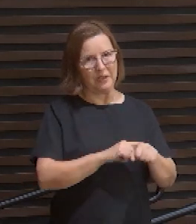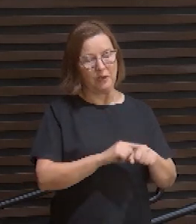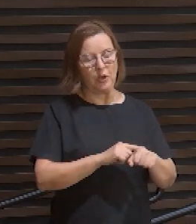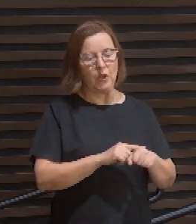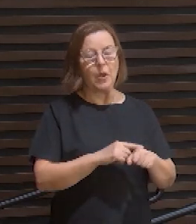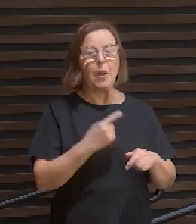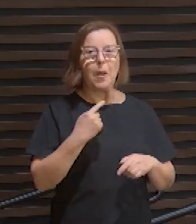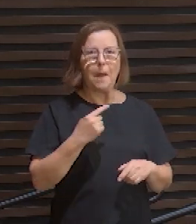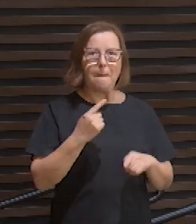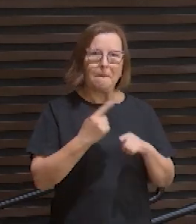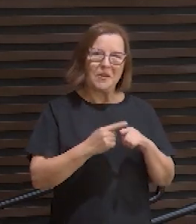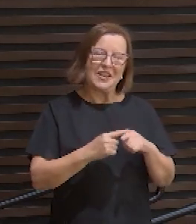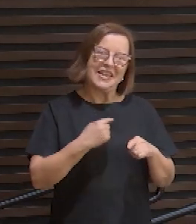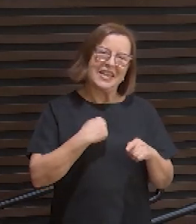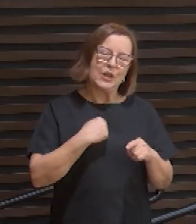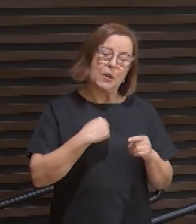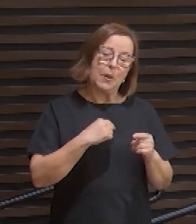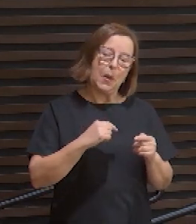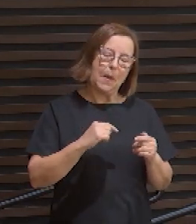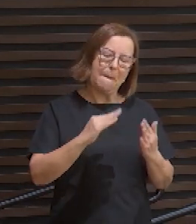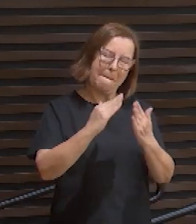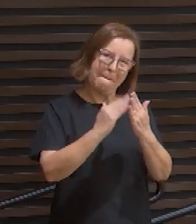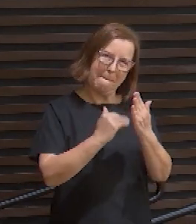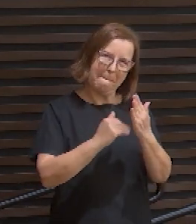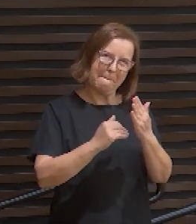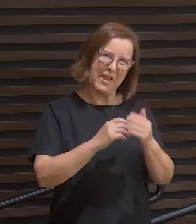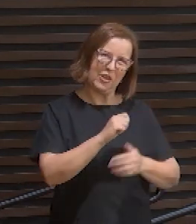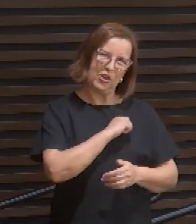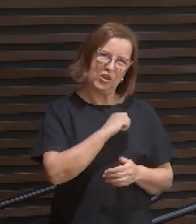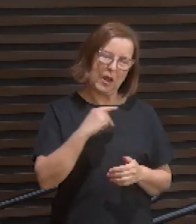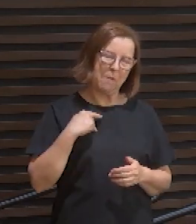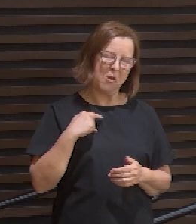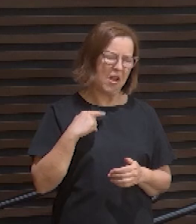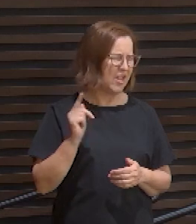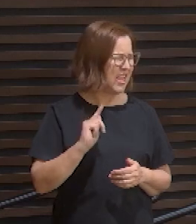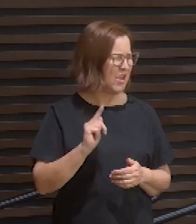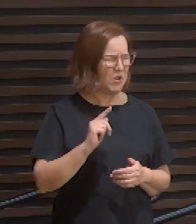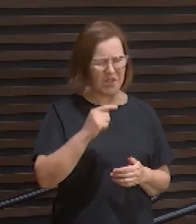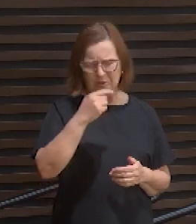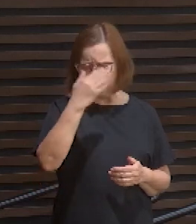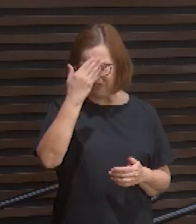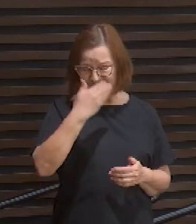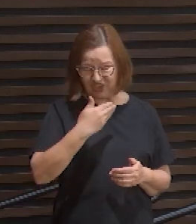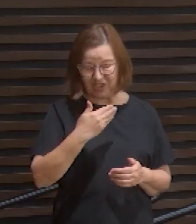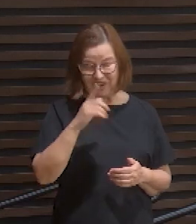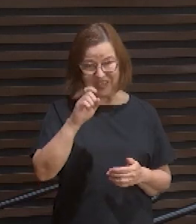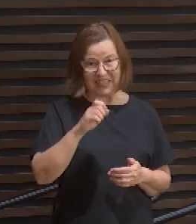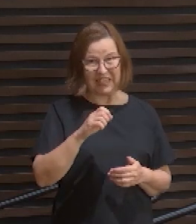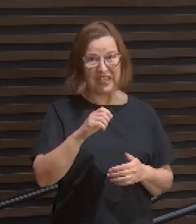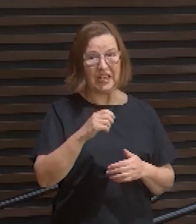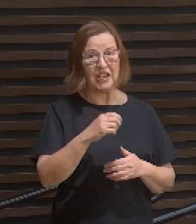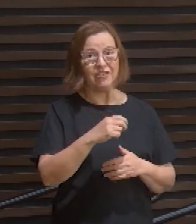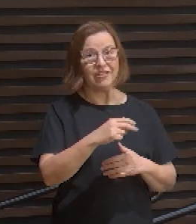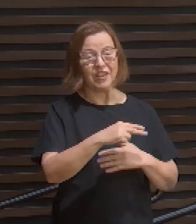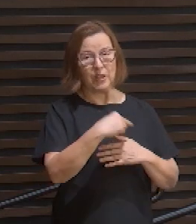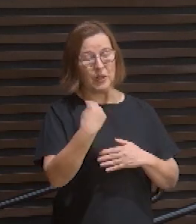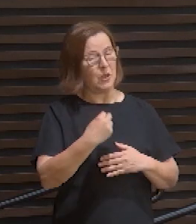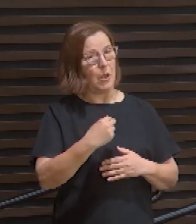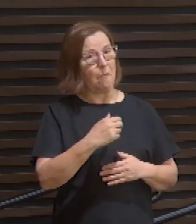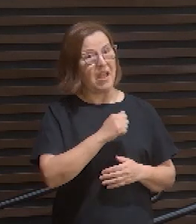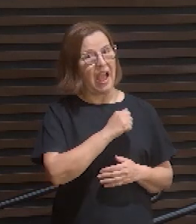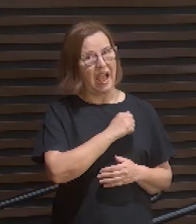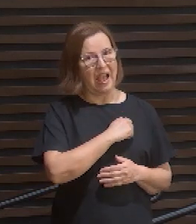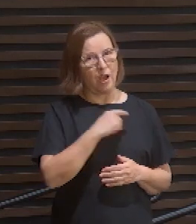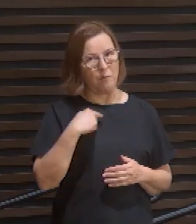dos apóstolos, que mesmo não sou digno de ser chamado apóstolo, pois persegui a igreja de Deus.